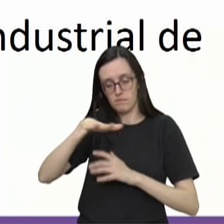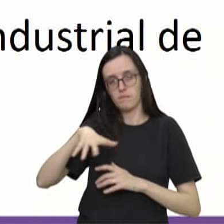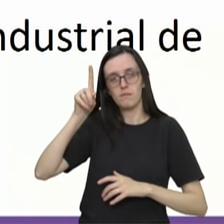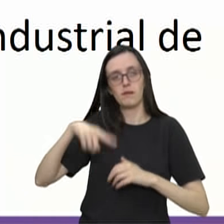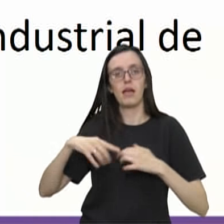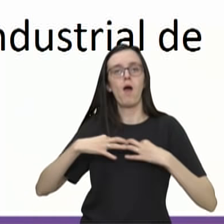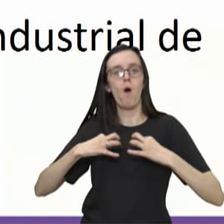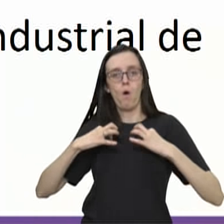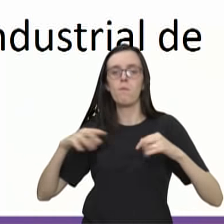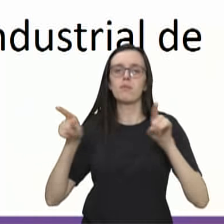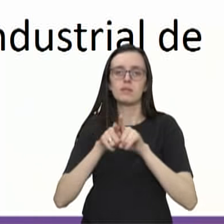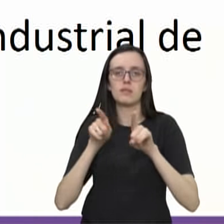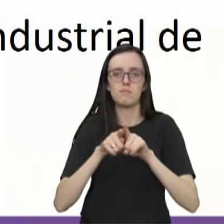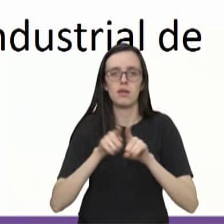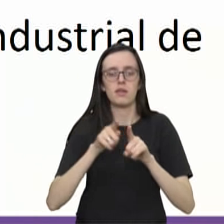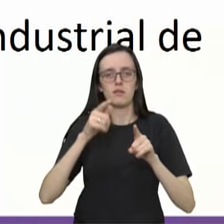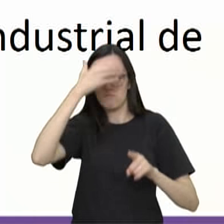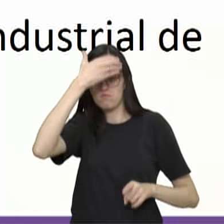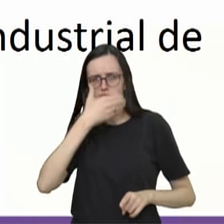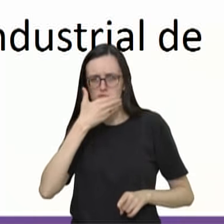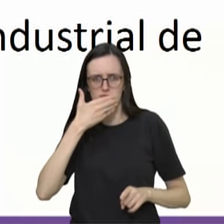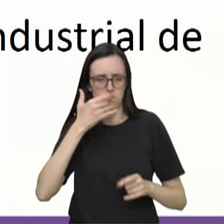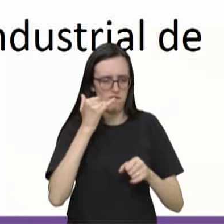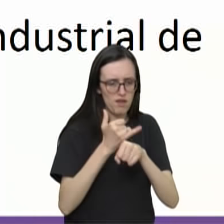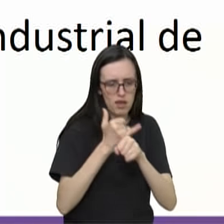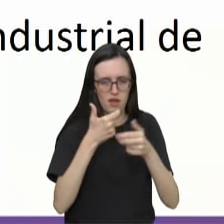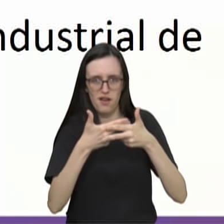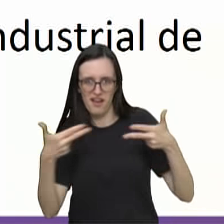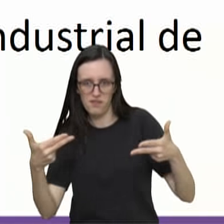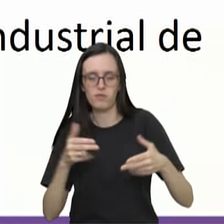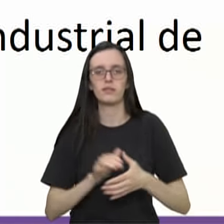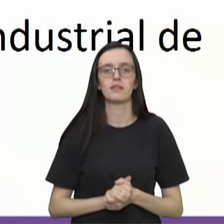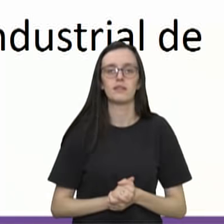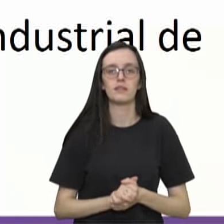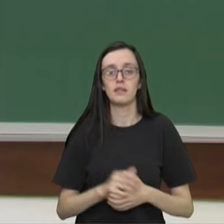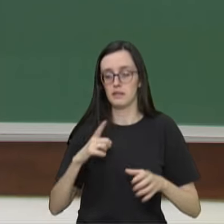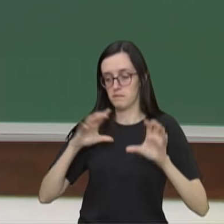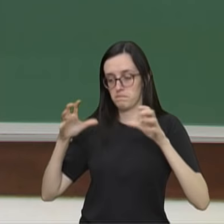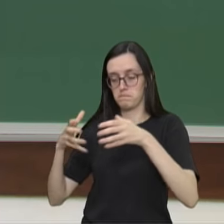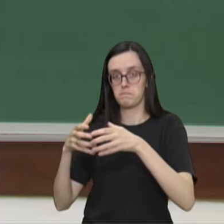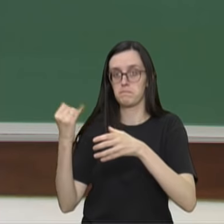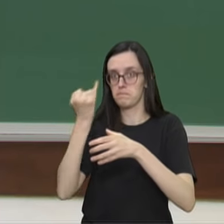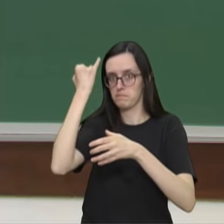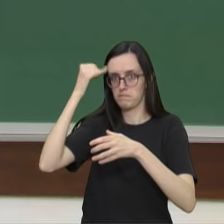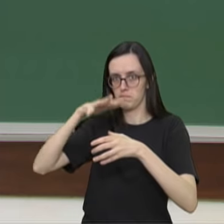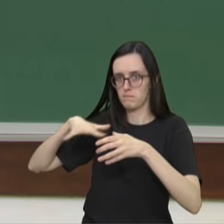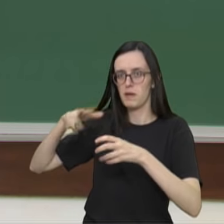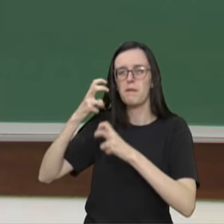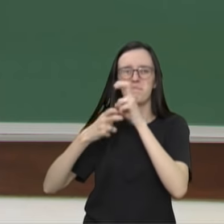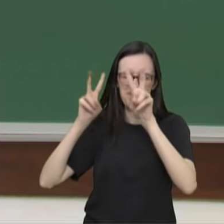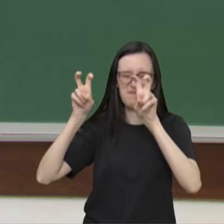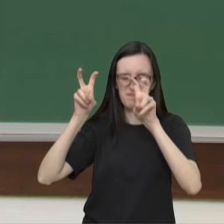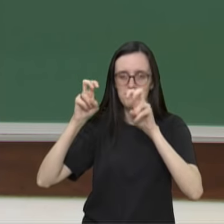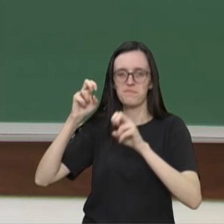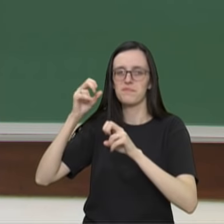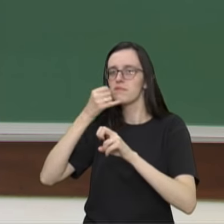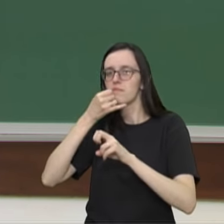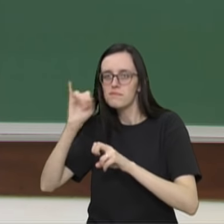o siderúrgico apresentando assim também um sólido parque industrial de base e é